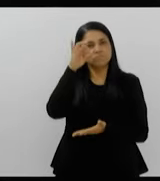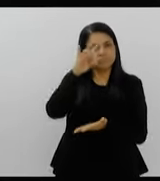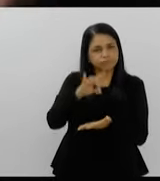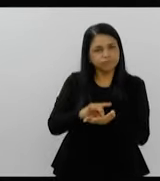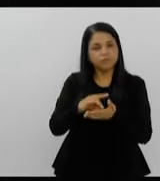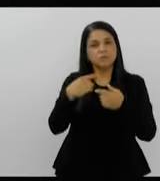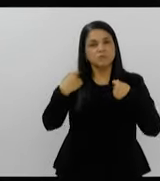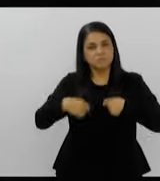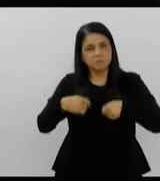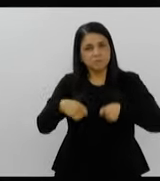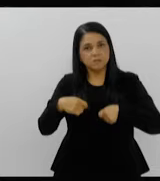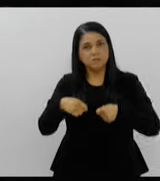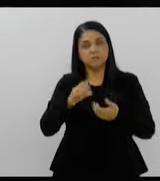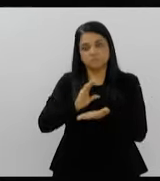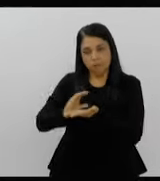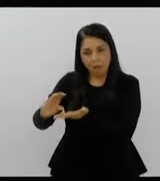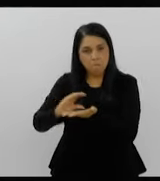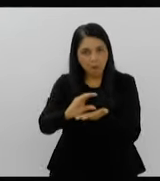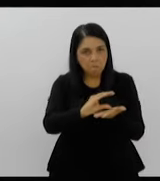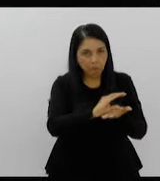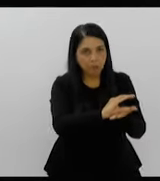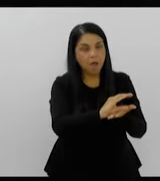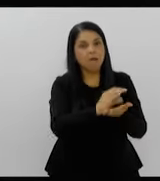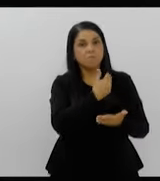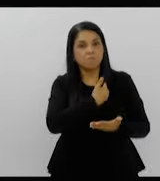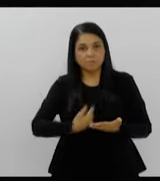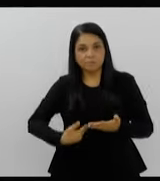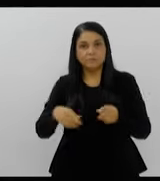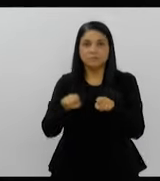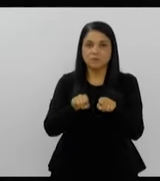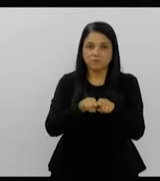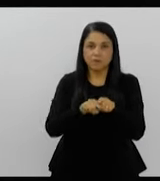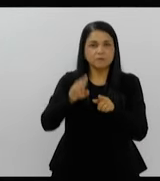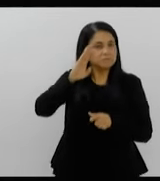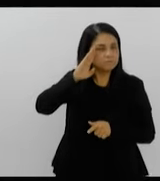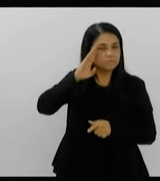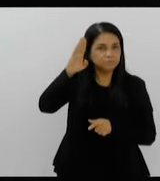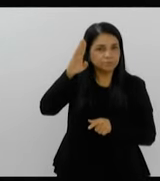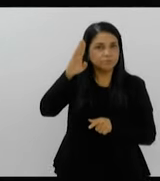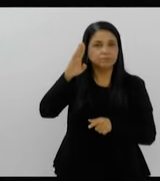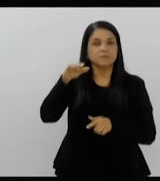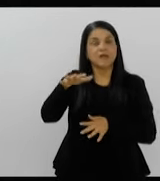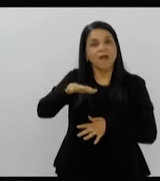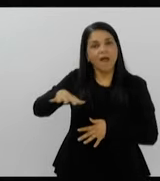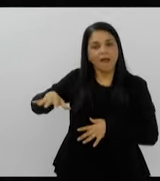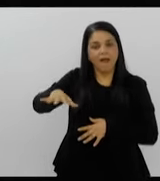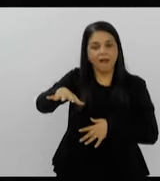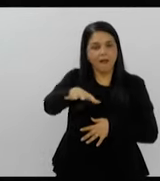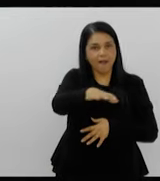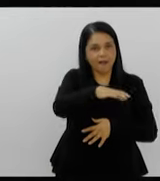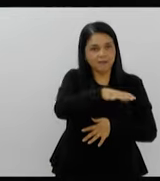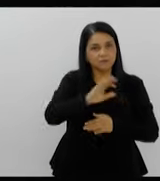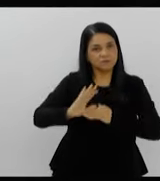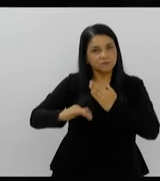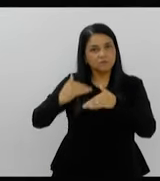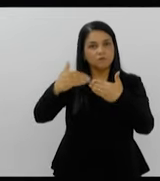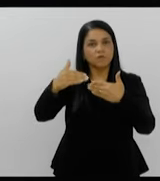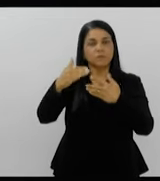necessidade de alocação das verbas, especialmente das verbas públicas, quanto da priorização das áreas de